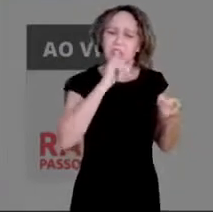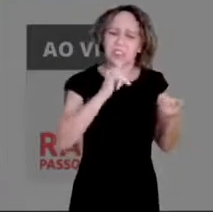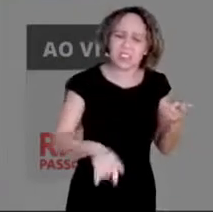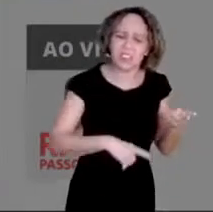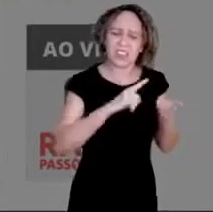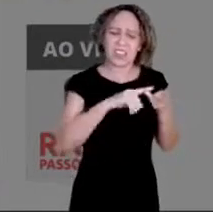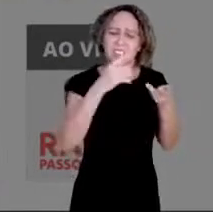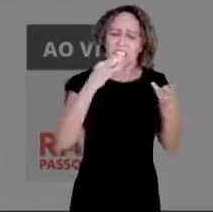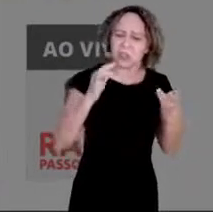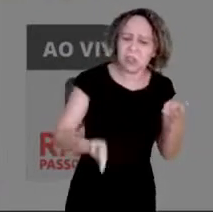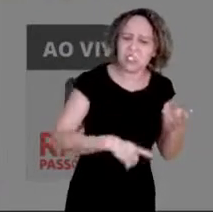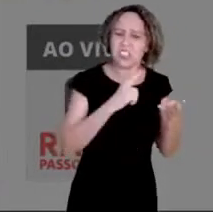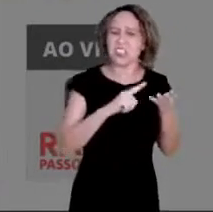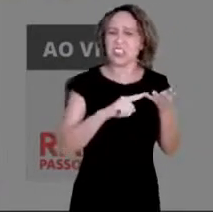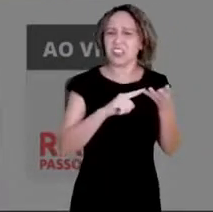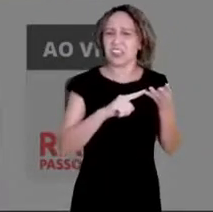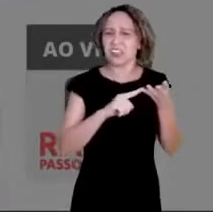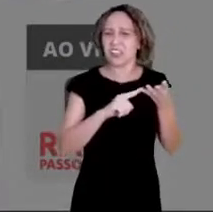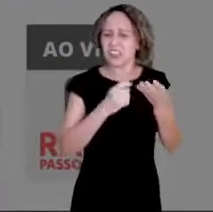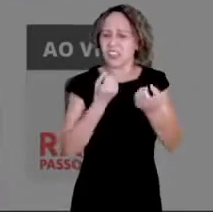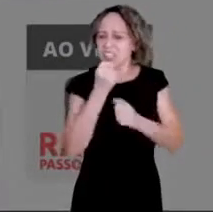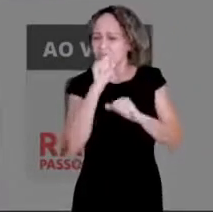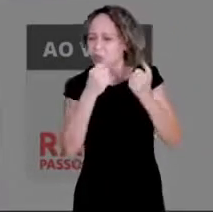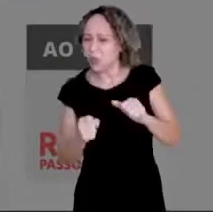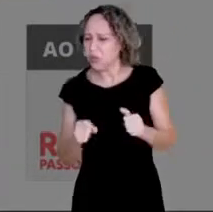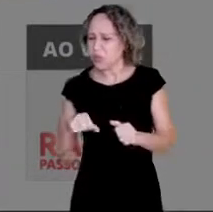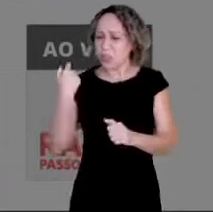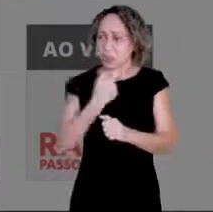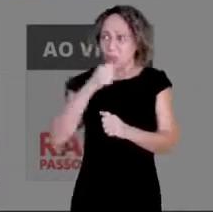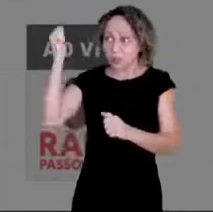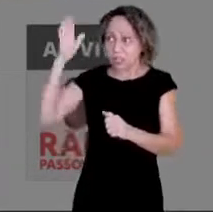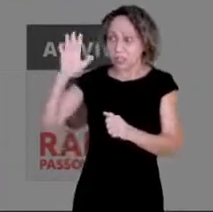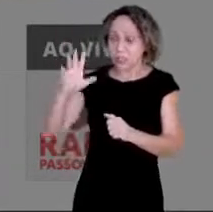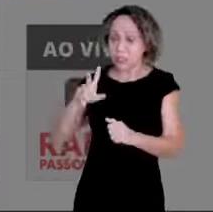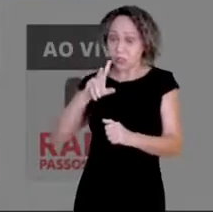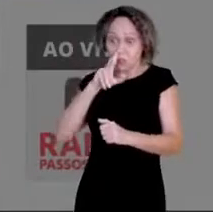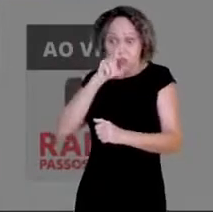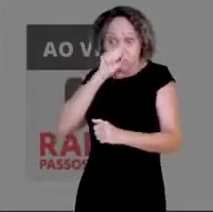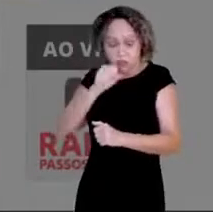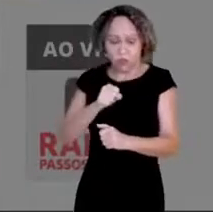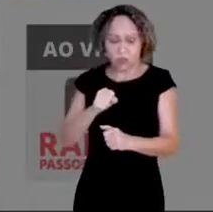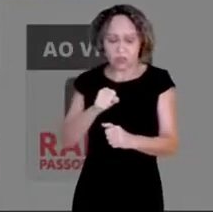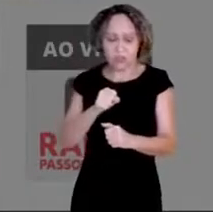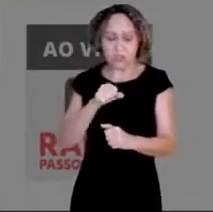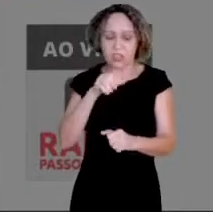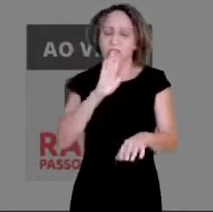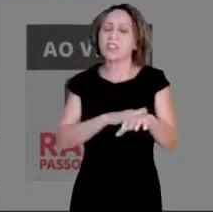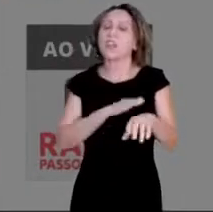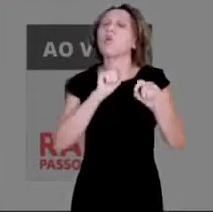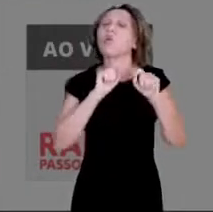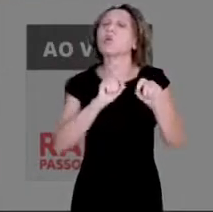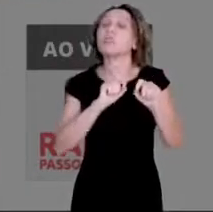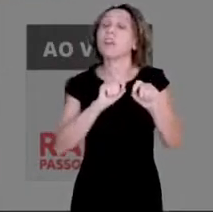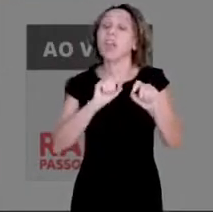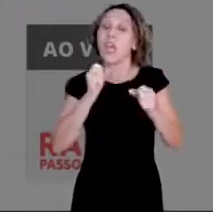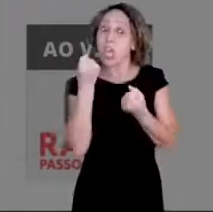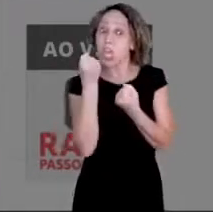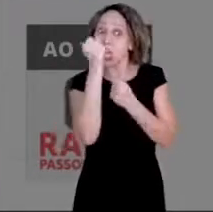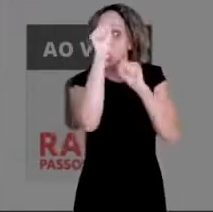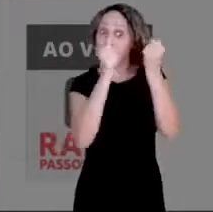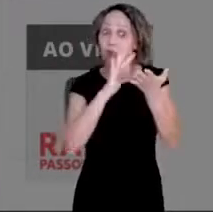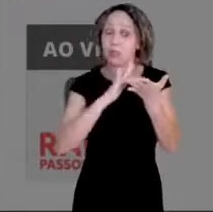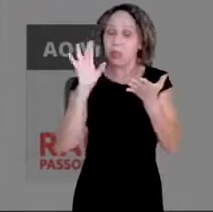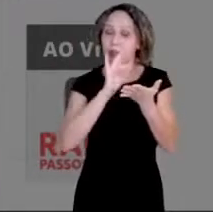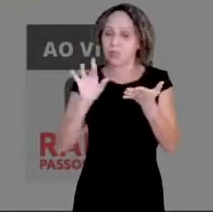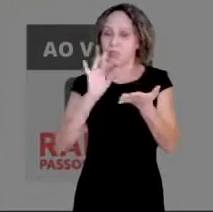ano, que está entre os 25 maiores colégios eleitorais de Minas Gerais, que tem 853 municípios? O